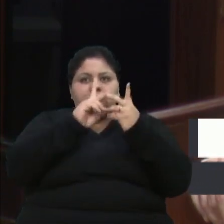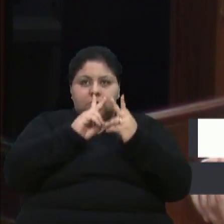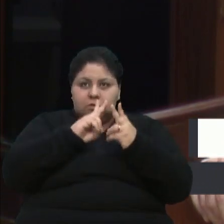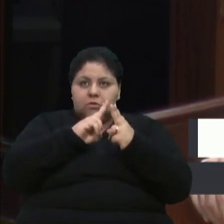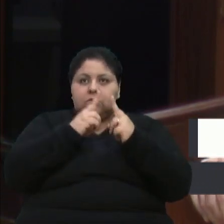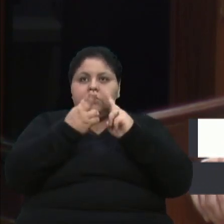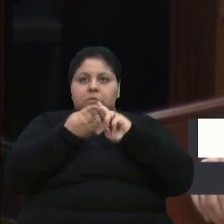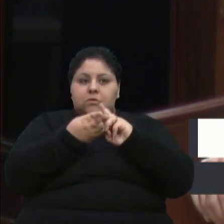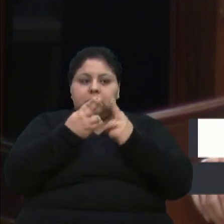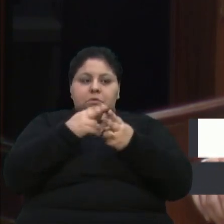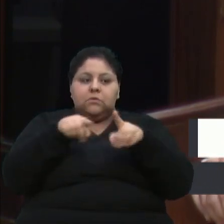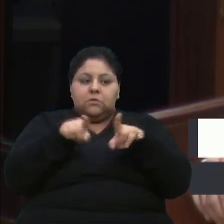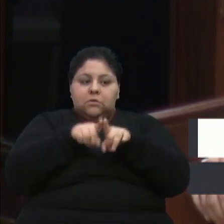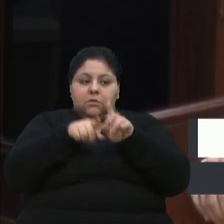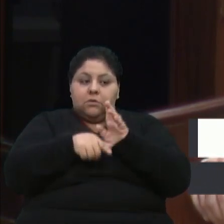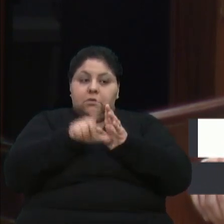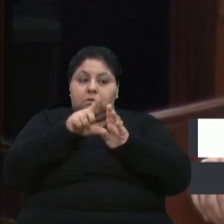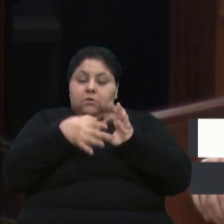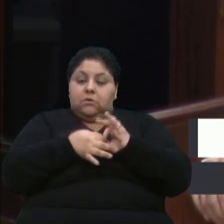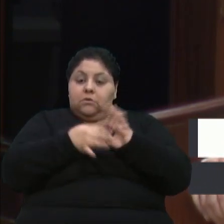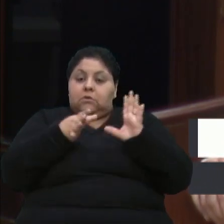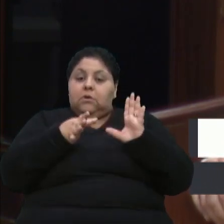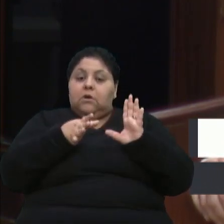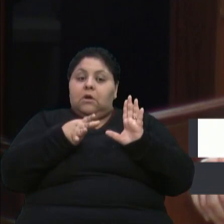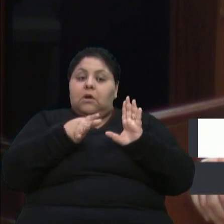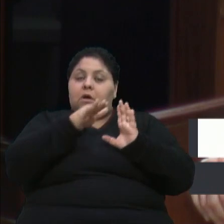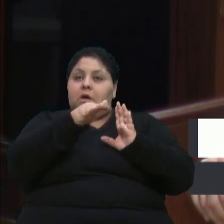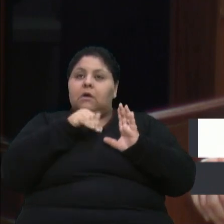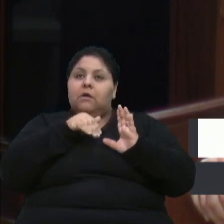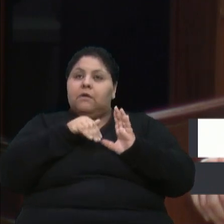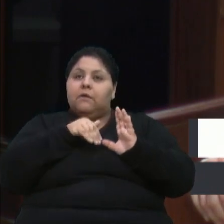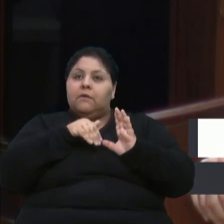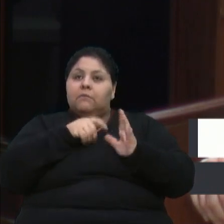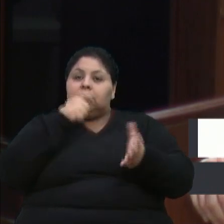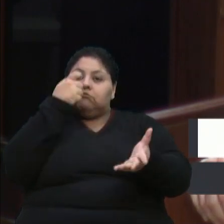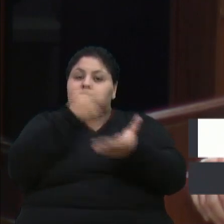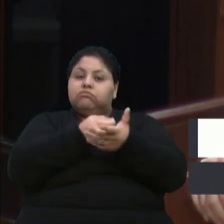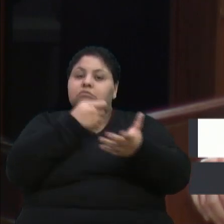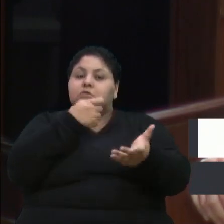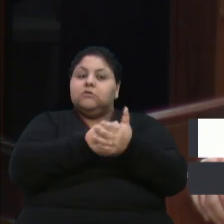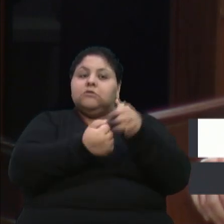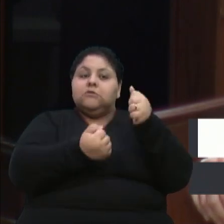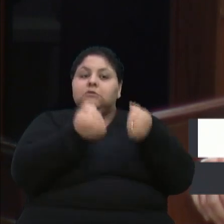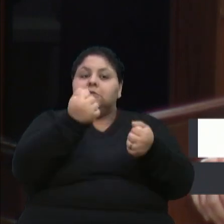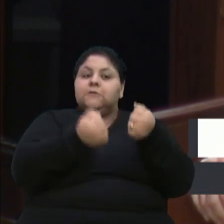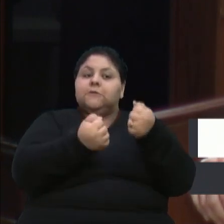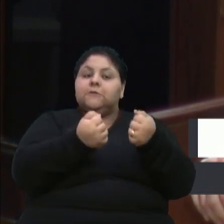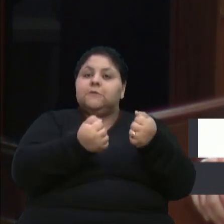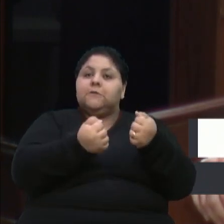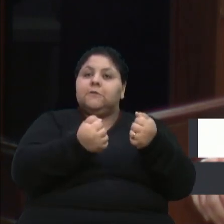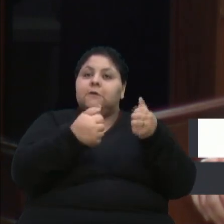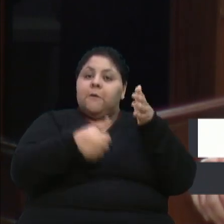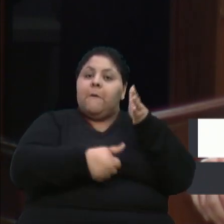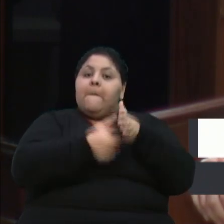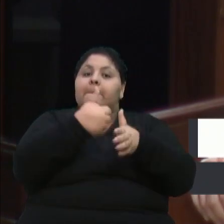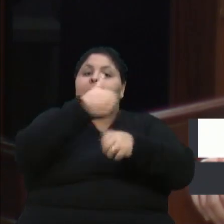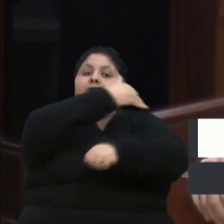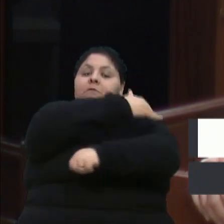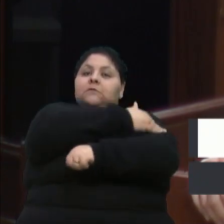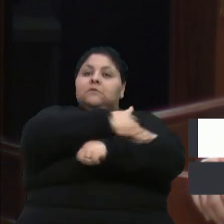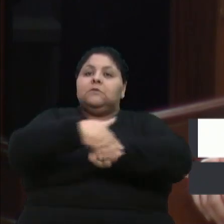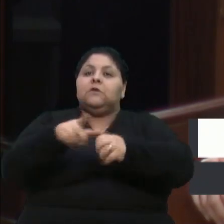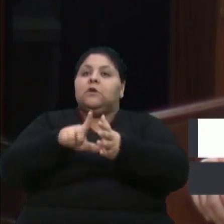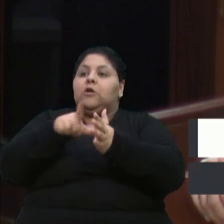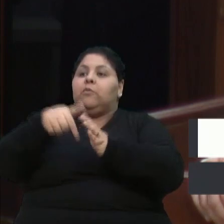antes de liberar as licenças, que cobre estacionamento, que cobre melhorias nas vias, para depois a gente não ter que ficar